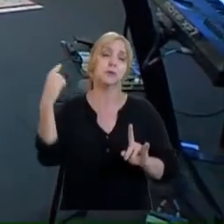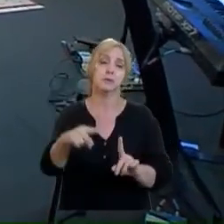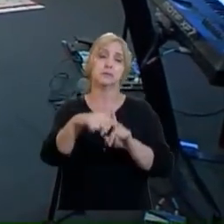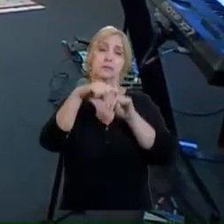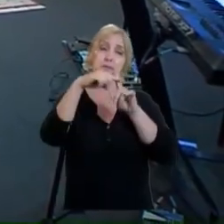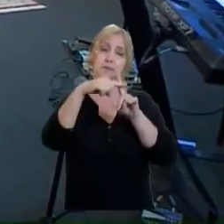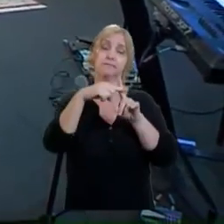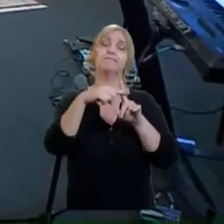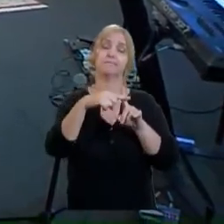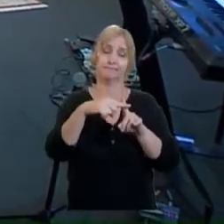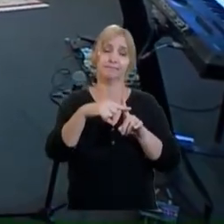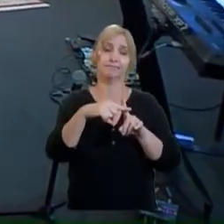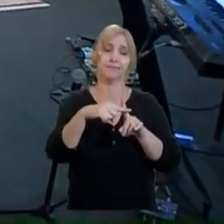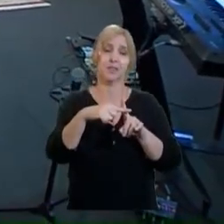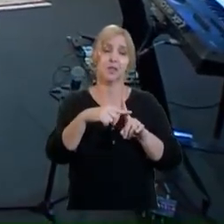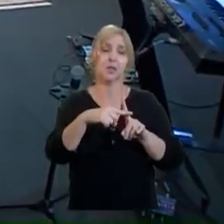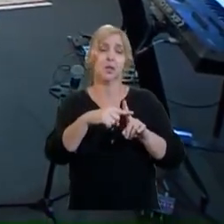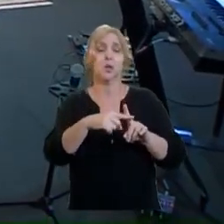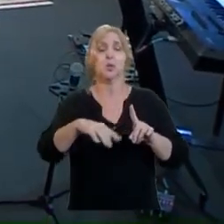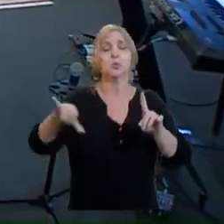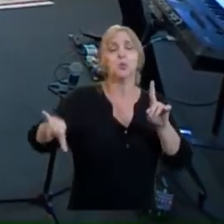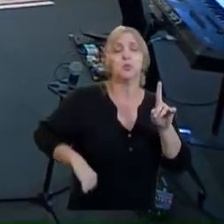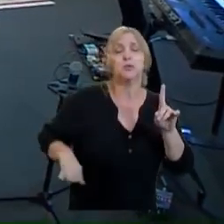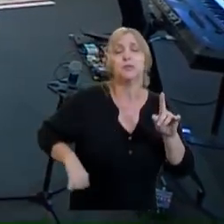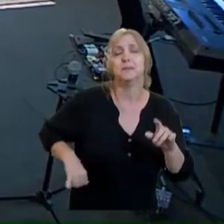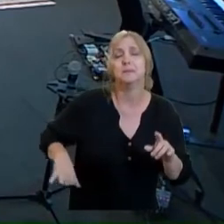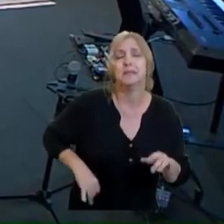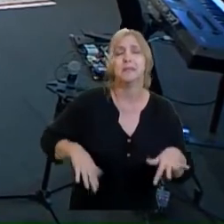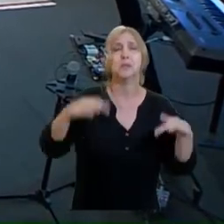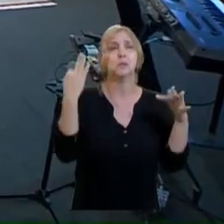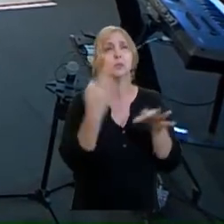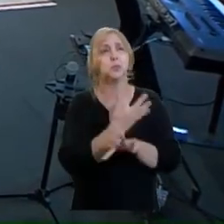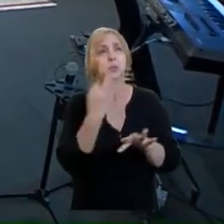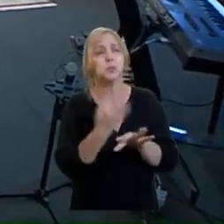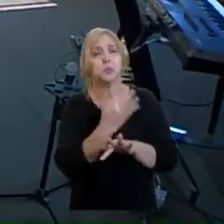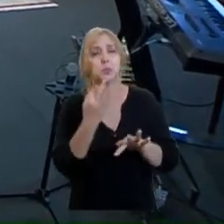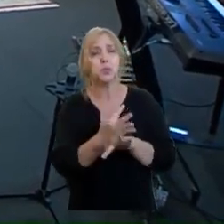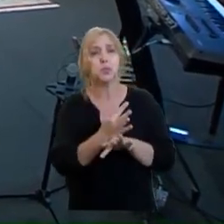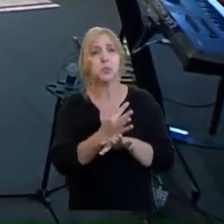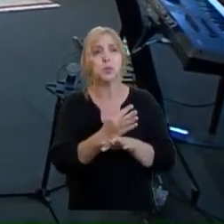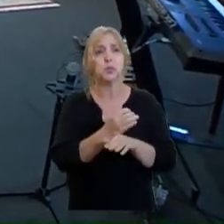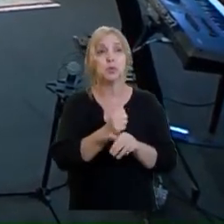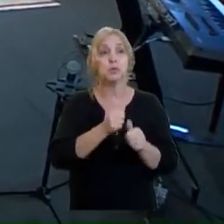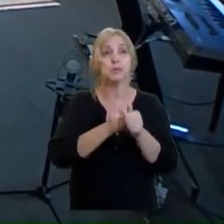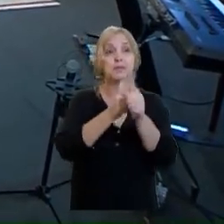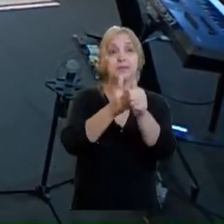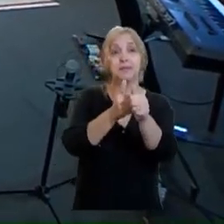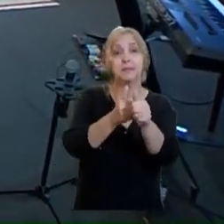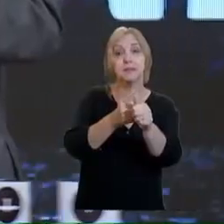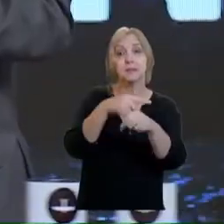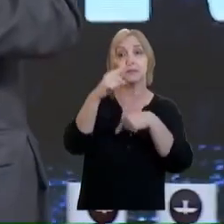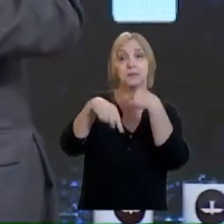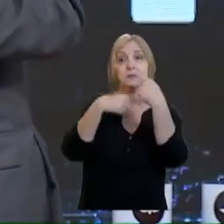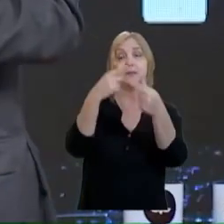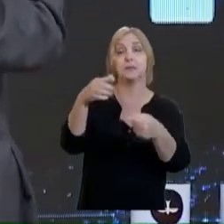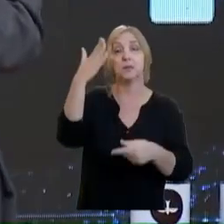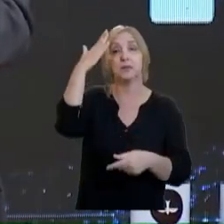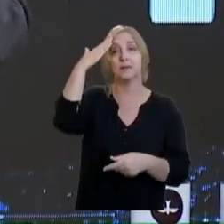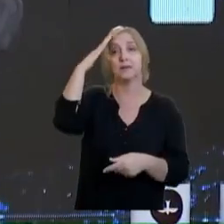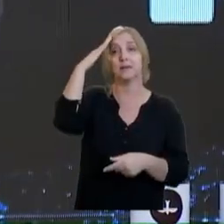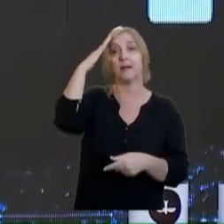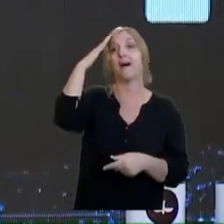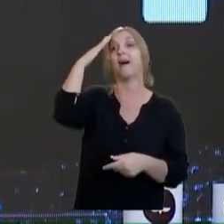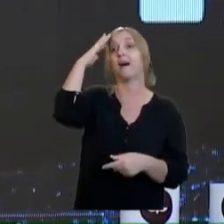cruz. Toda a tortura que ele experimentou, eles viram depois.